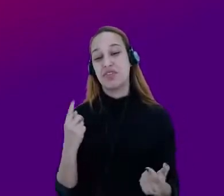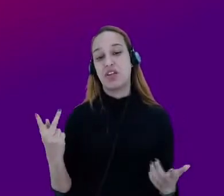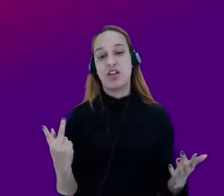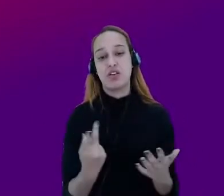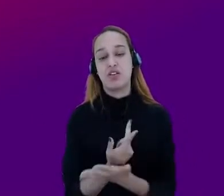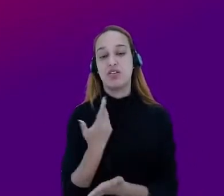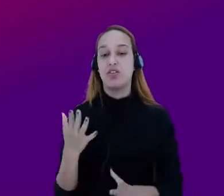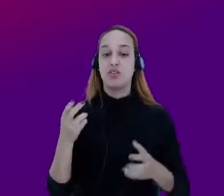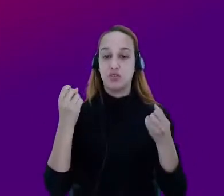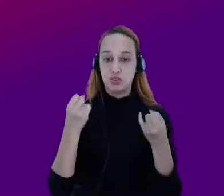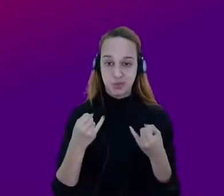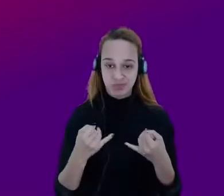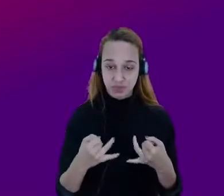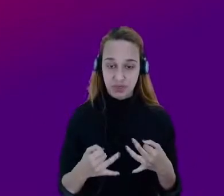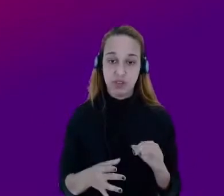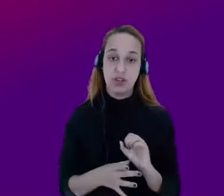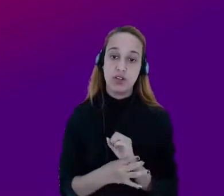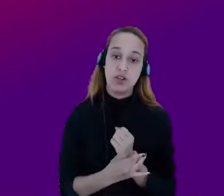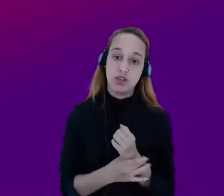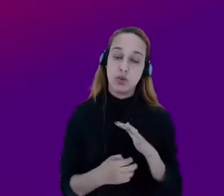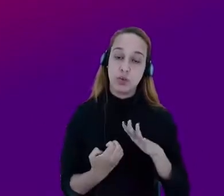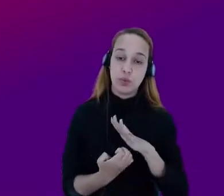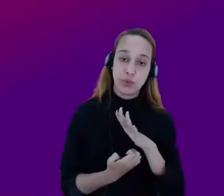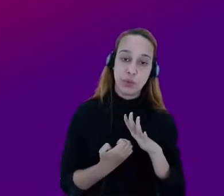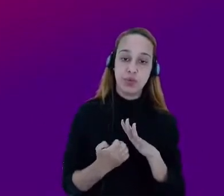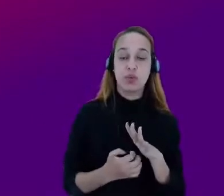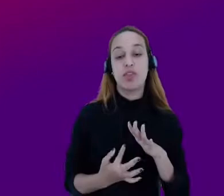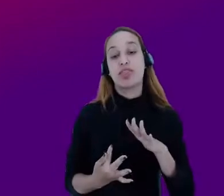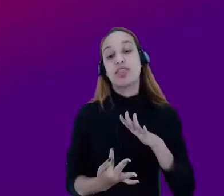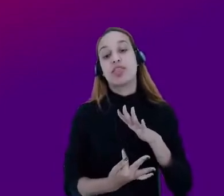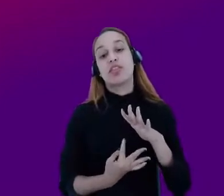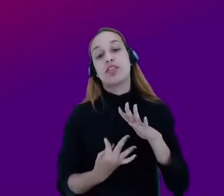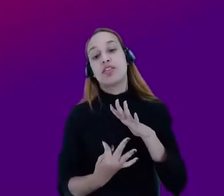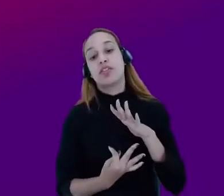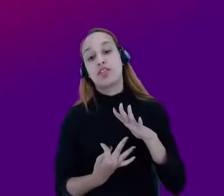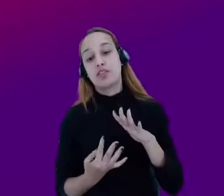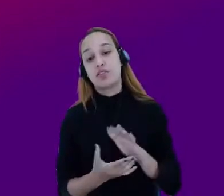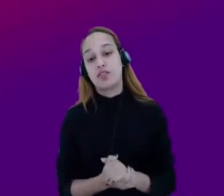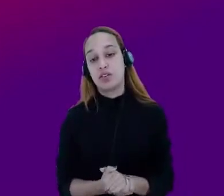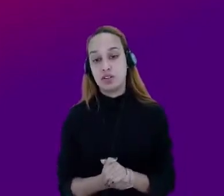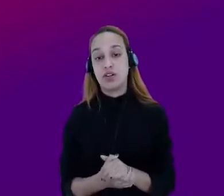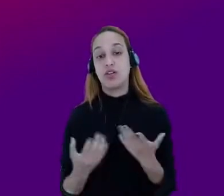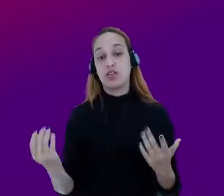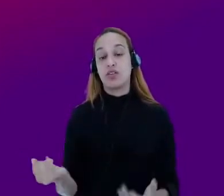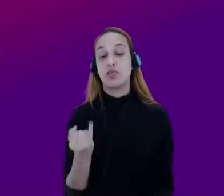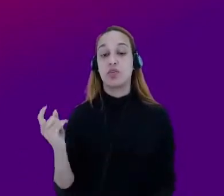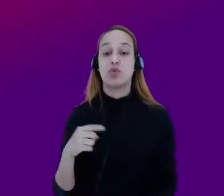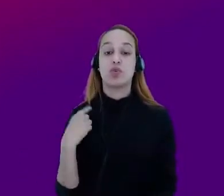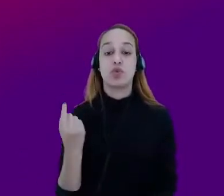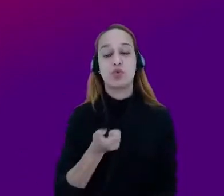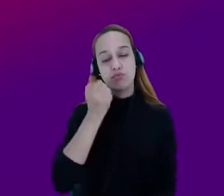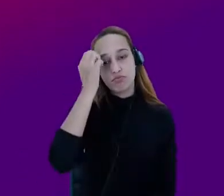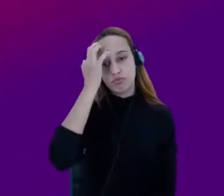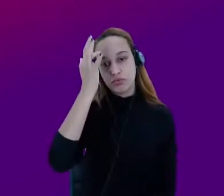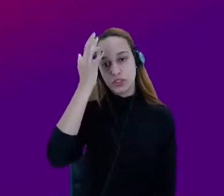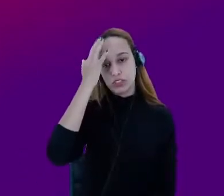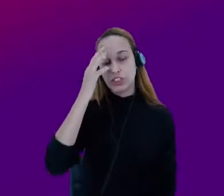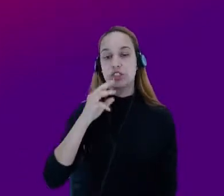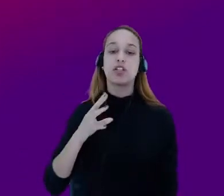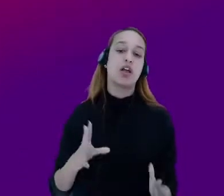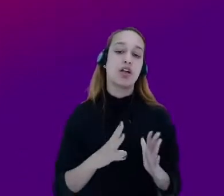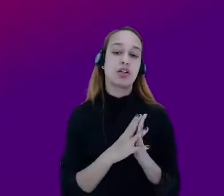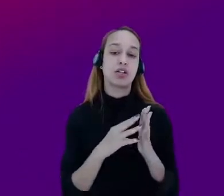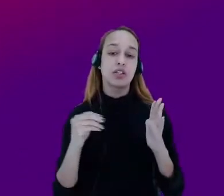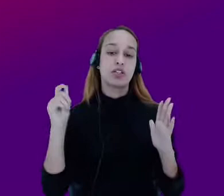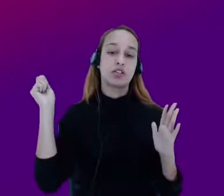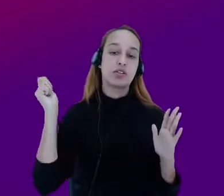tem canal de distribuição bancária. Então, é muito importante a gente começar a pensar em modelos que